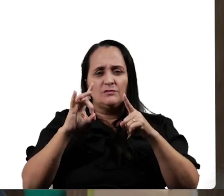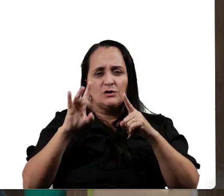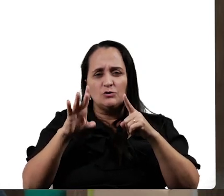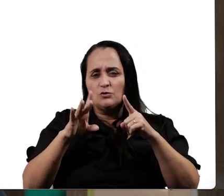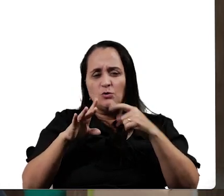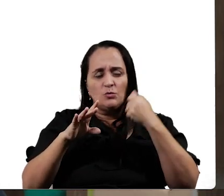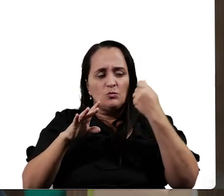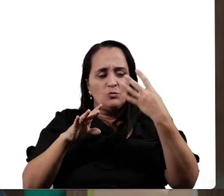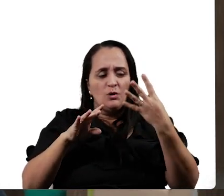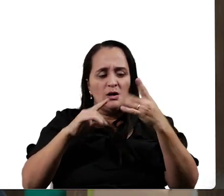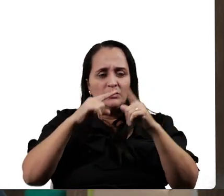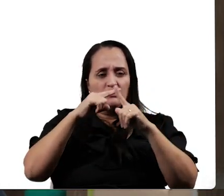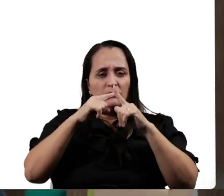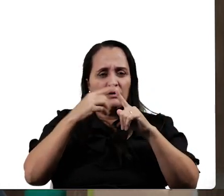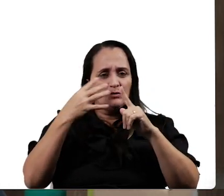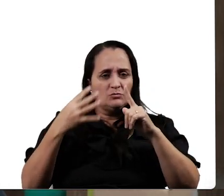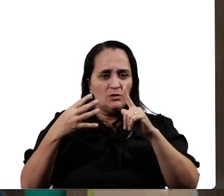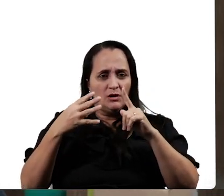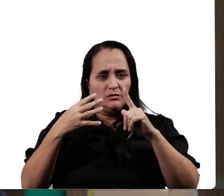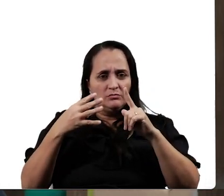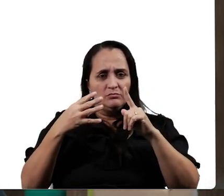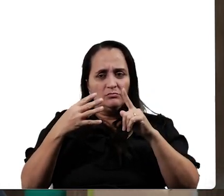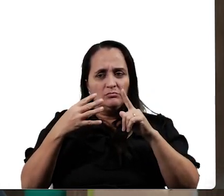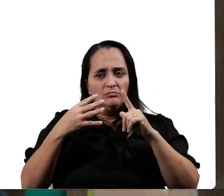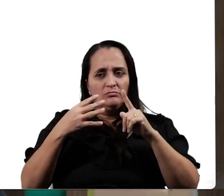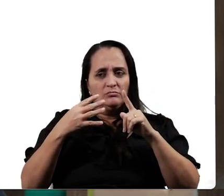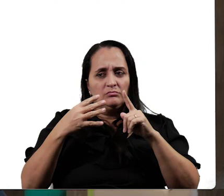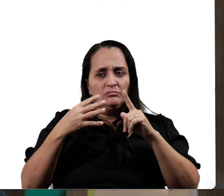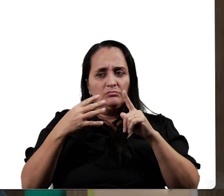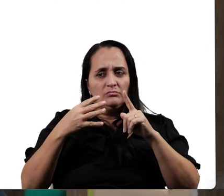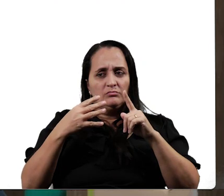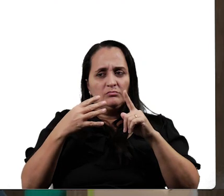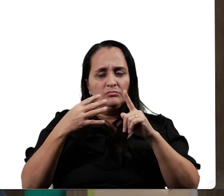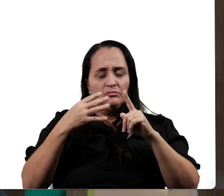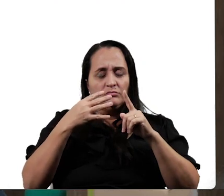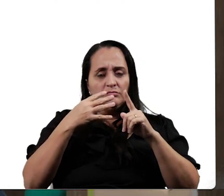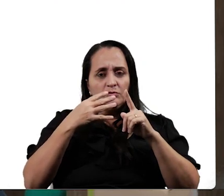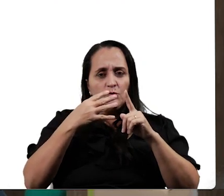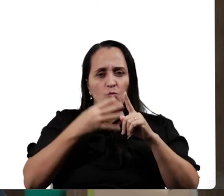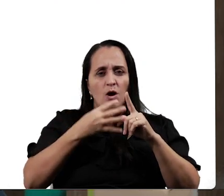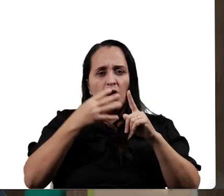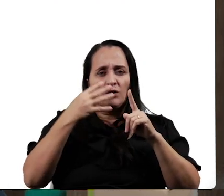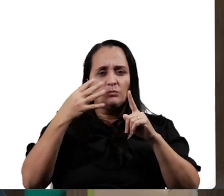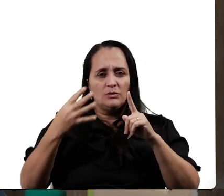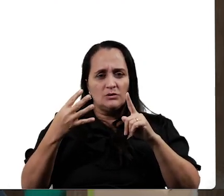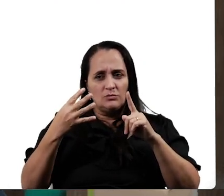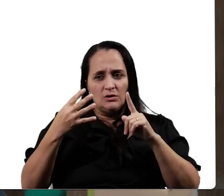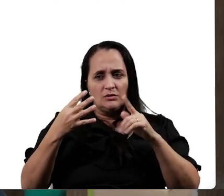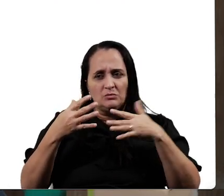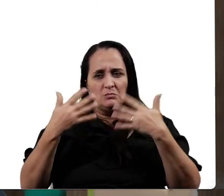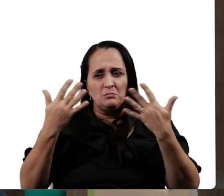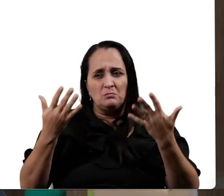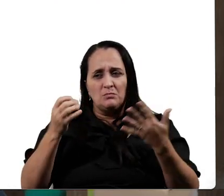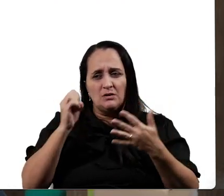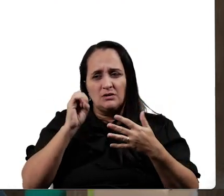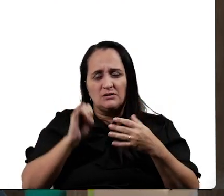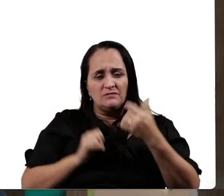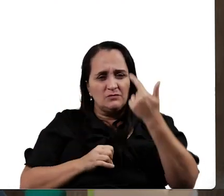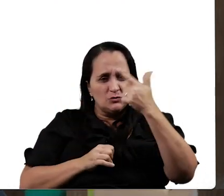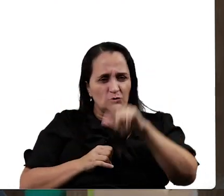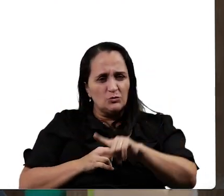quatro duas vezes se fosse aqui o 4 + 4 + 4 a gente estaria repetindo o quatro três